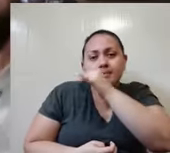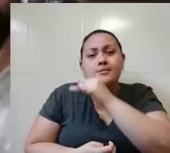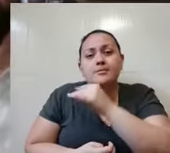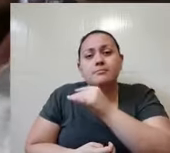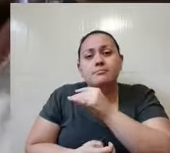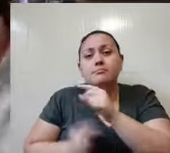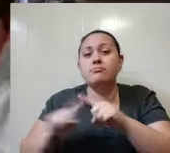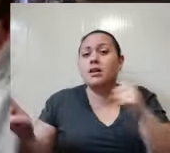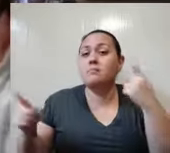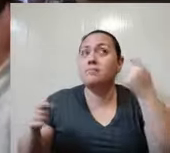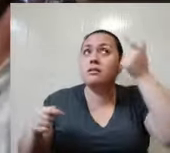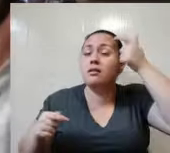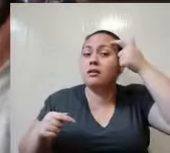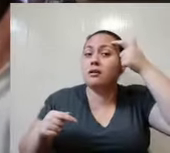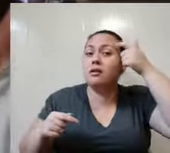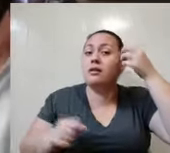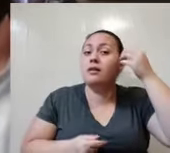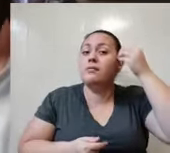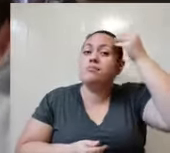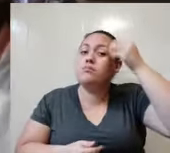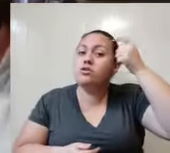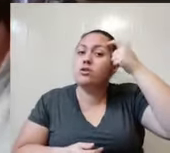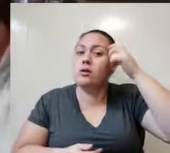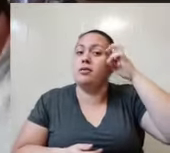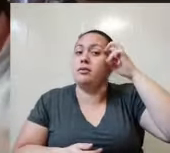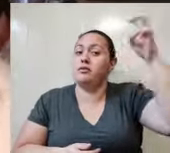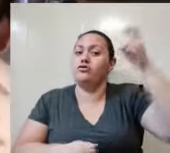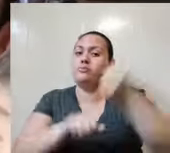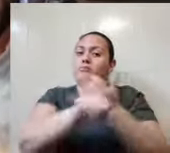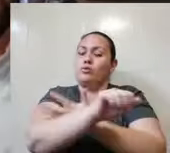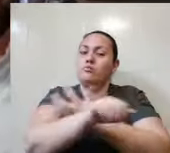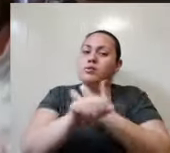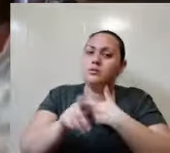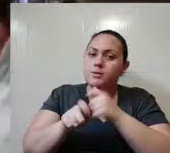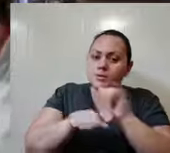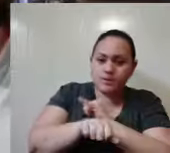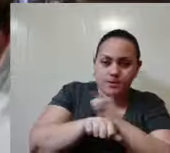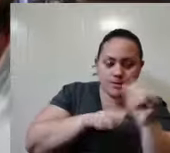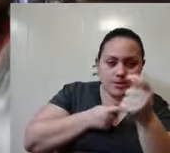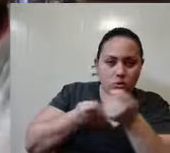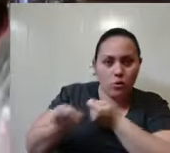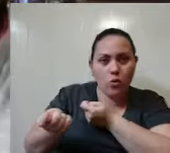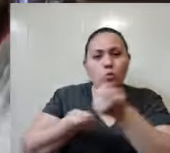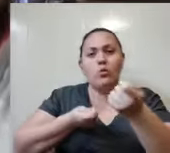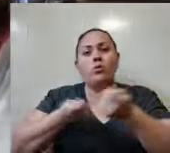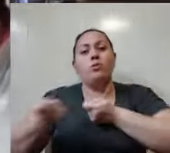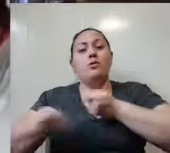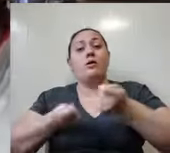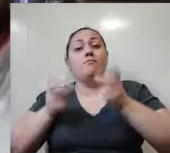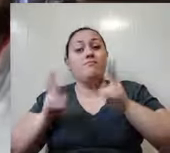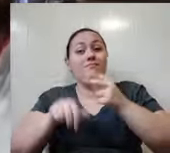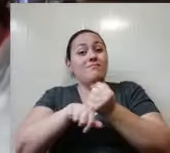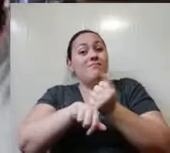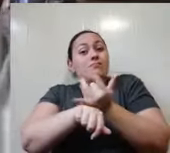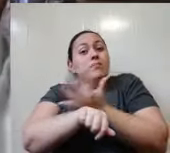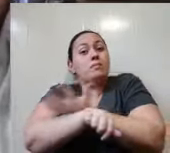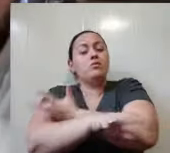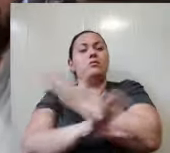vai necessitar uma inteligência emocional para poder dar conta disso e fazer vazão desse sentimento de uma